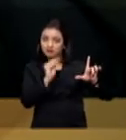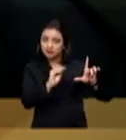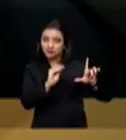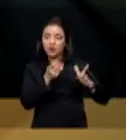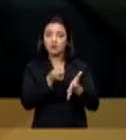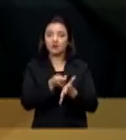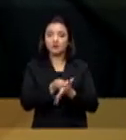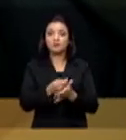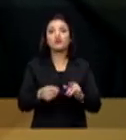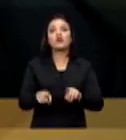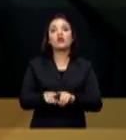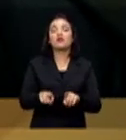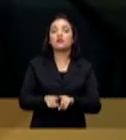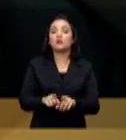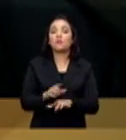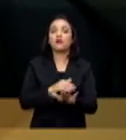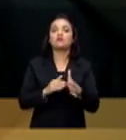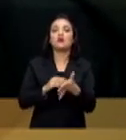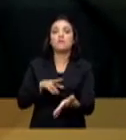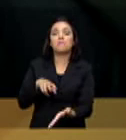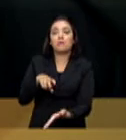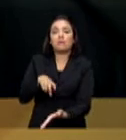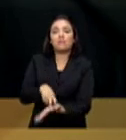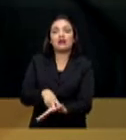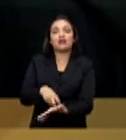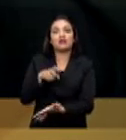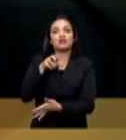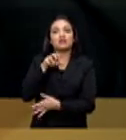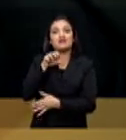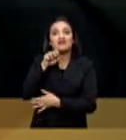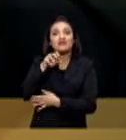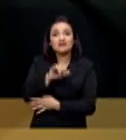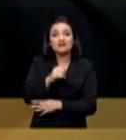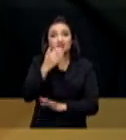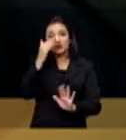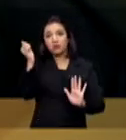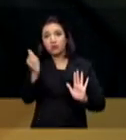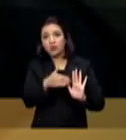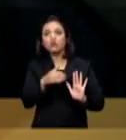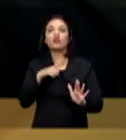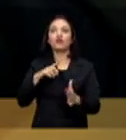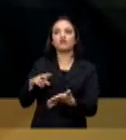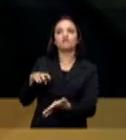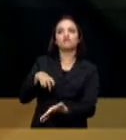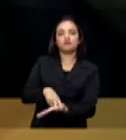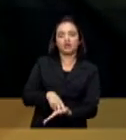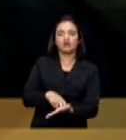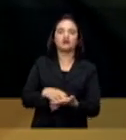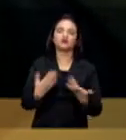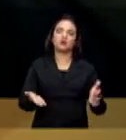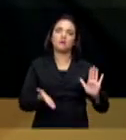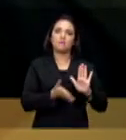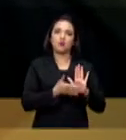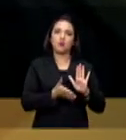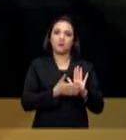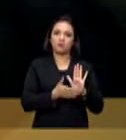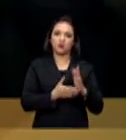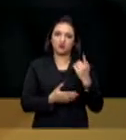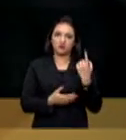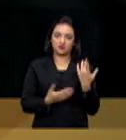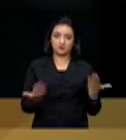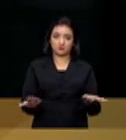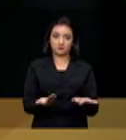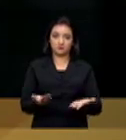sanções administrativas decorrentes de sua inobservância. Essa é a proposta que apresento, senhor